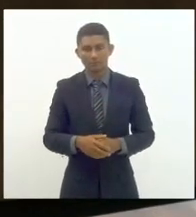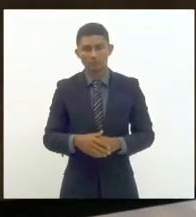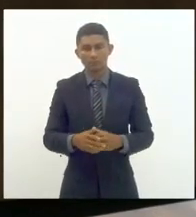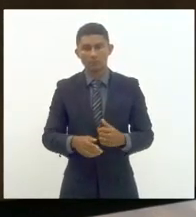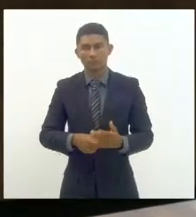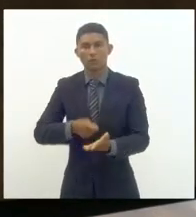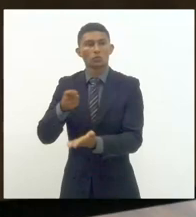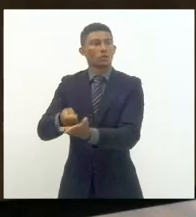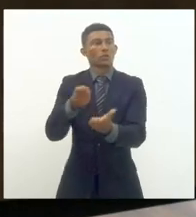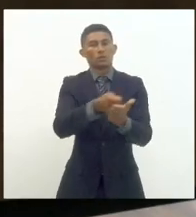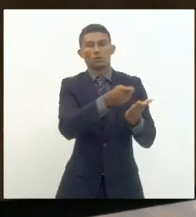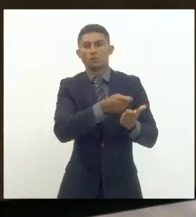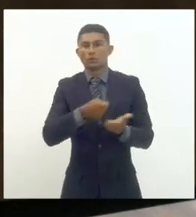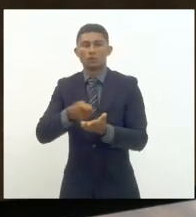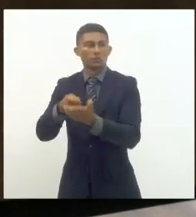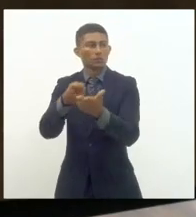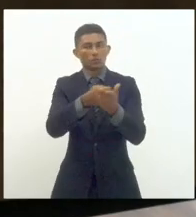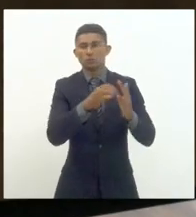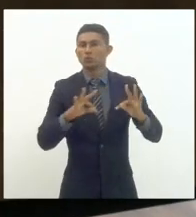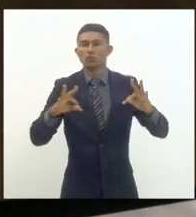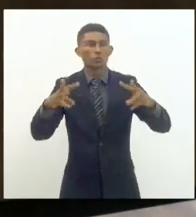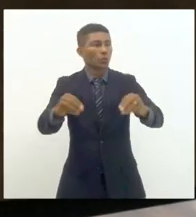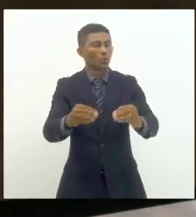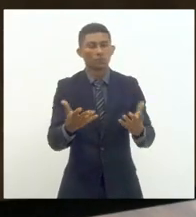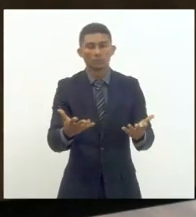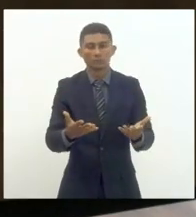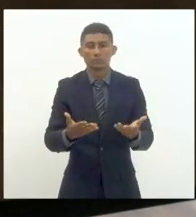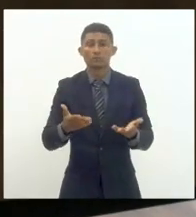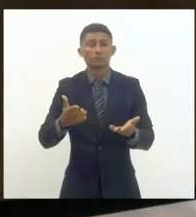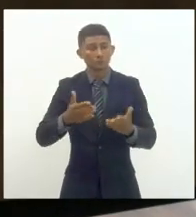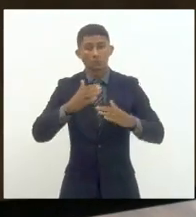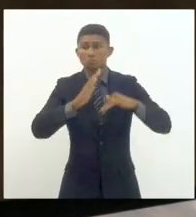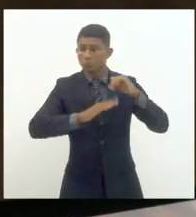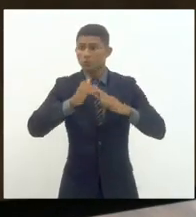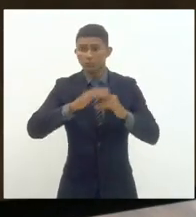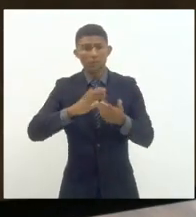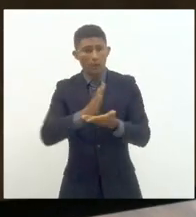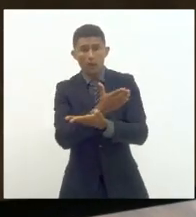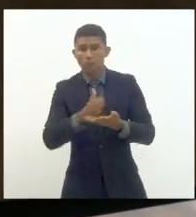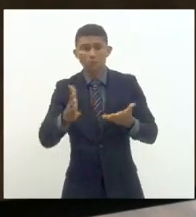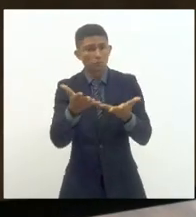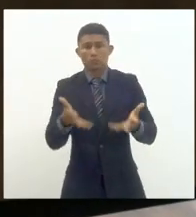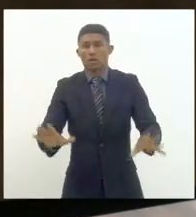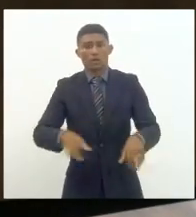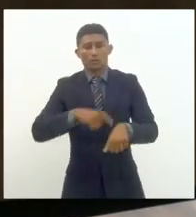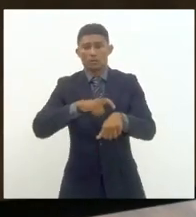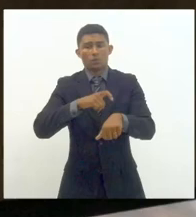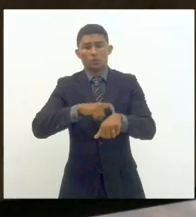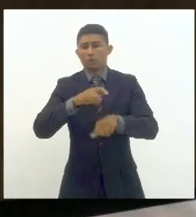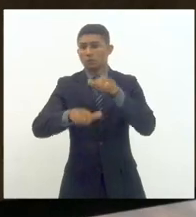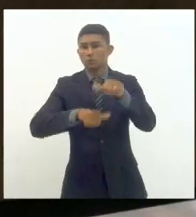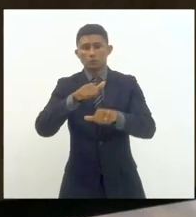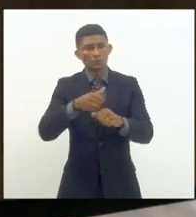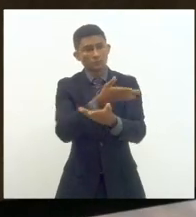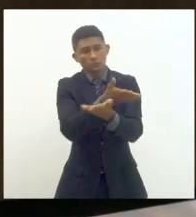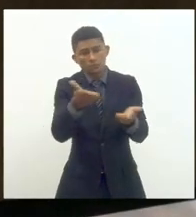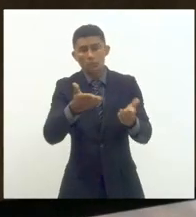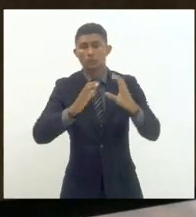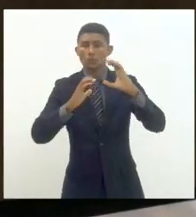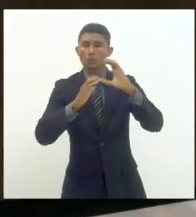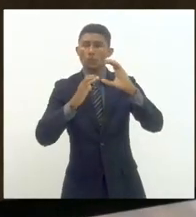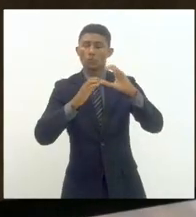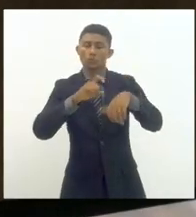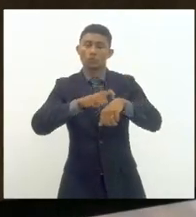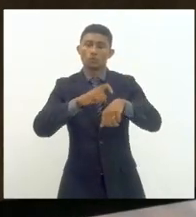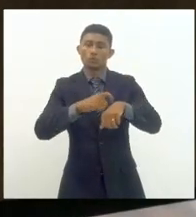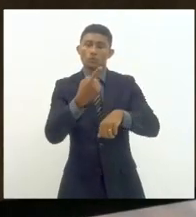obrigatória para todos os profissionais de educação. Tem alguns profissionais que não querem essa migração, que fizeram um concurso para 16 horas